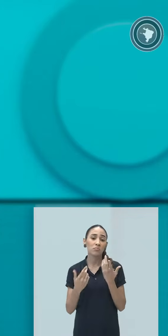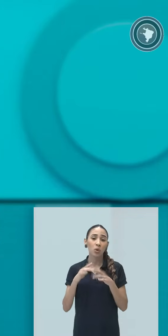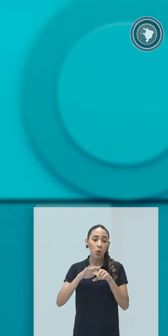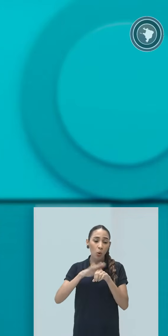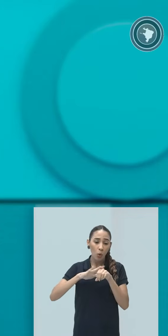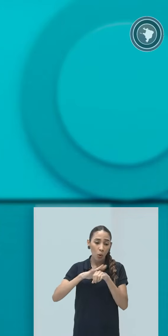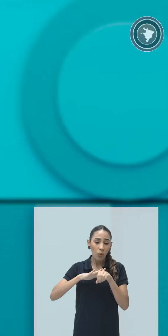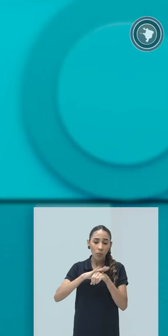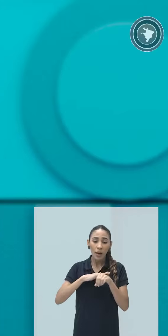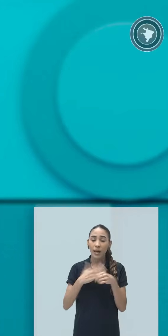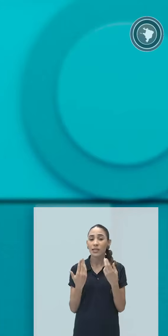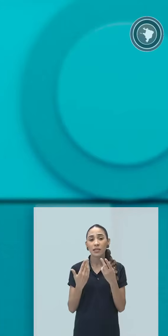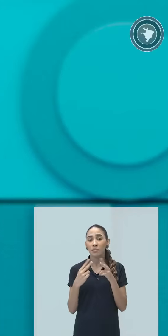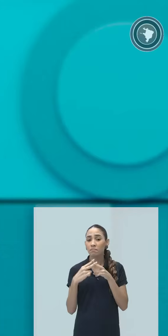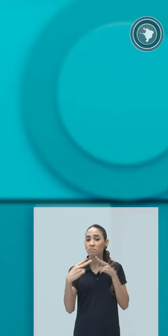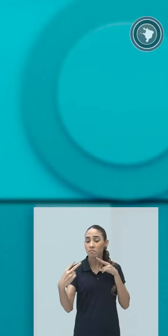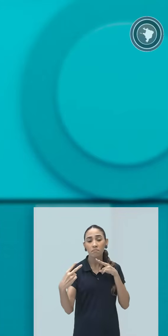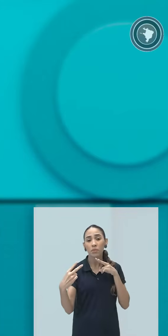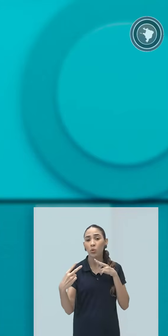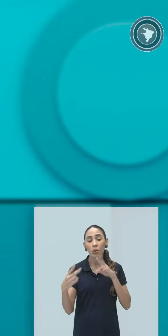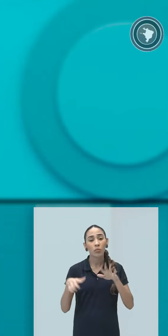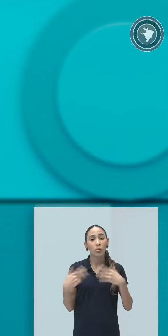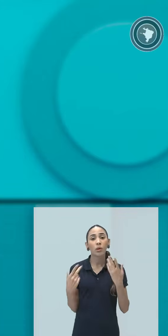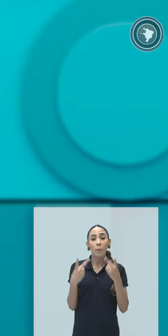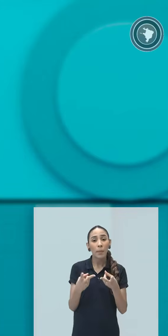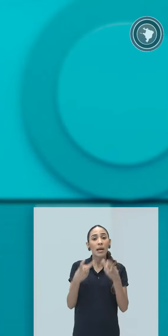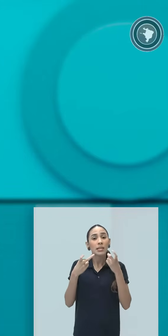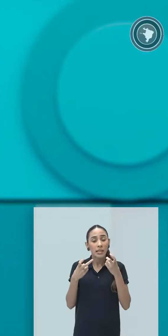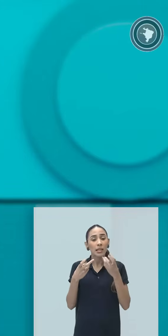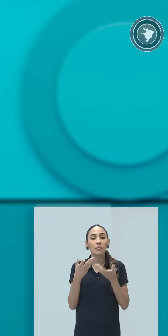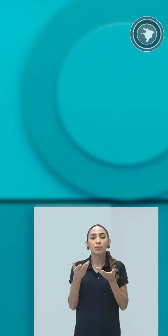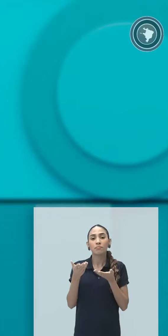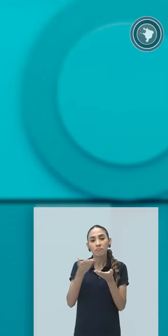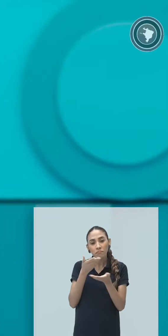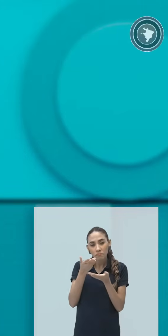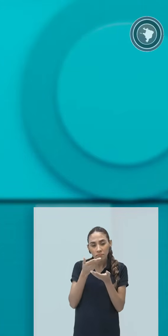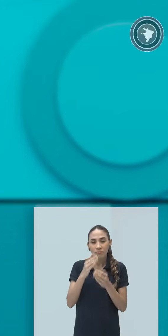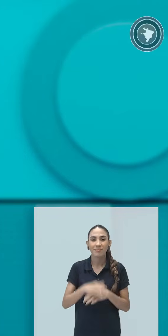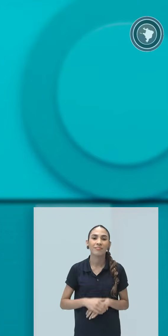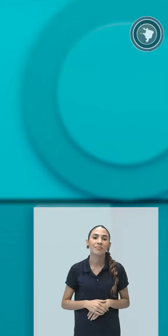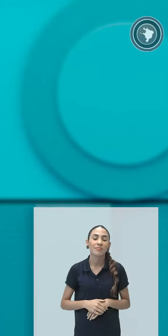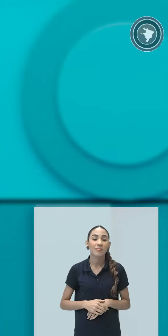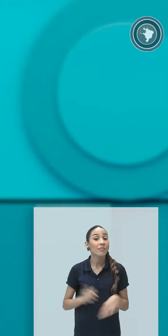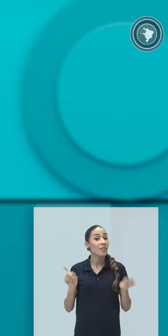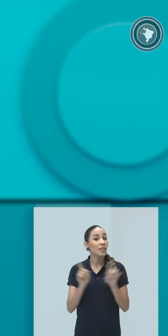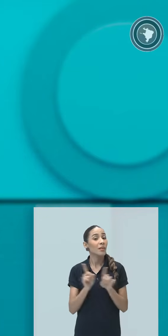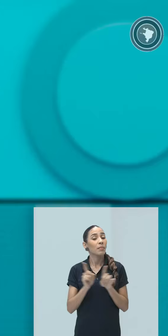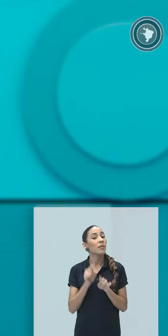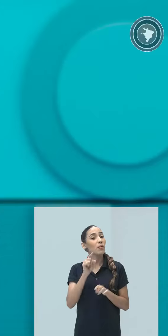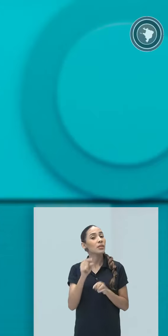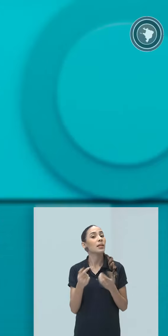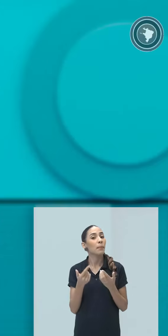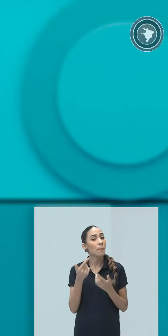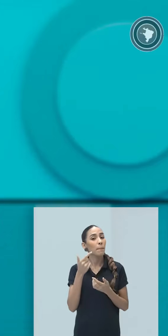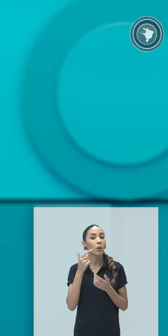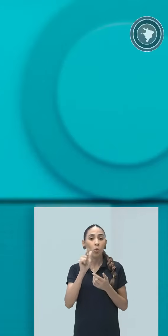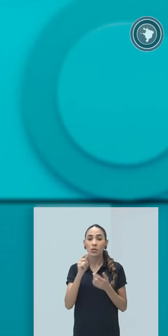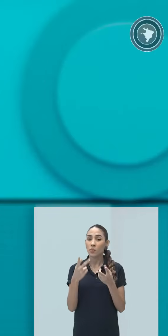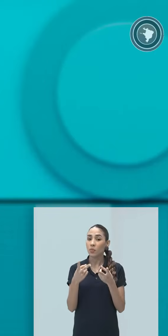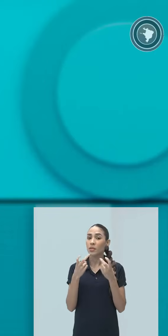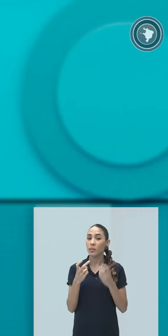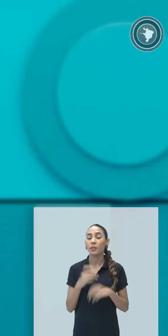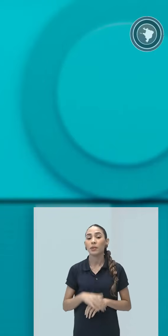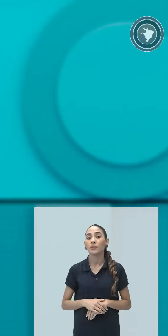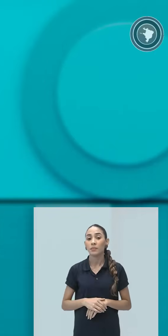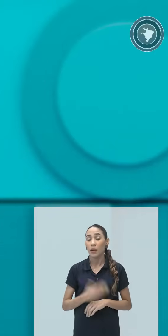de conversa de meio virtual. Então, observem que ali elas estavam dialogando. E você percebeu que uma